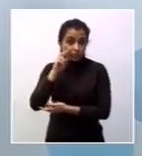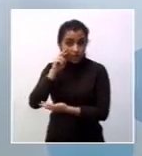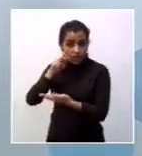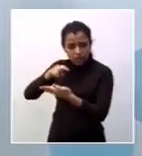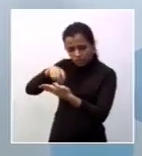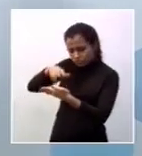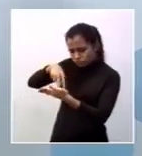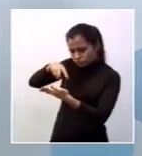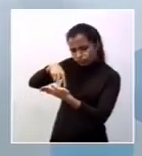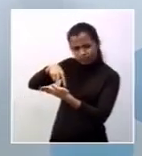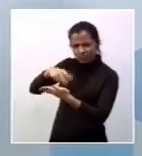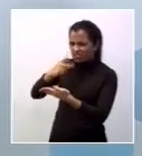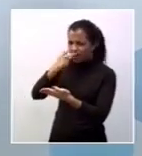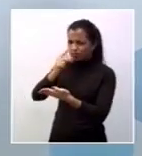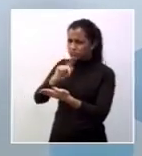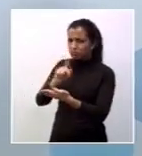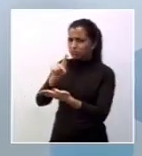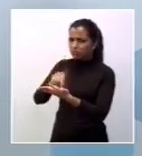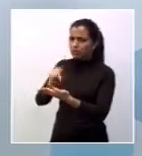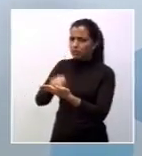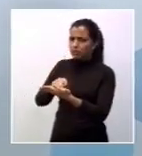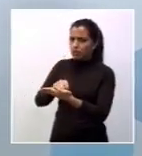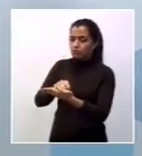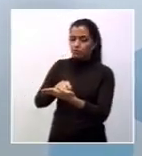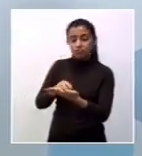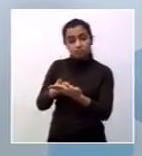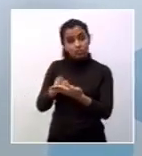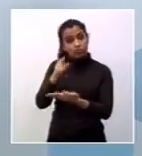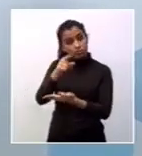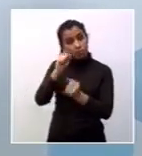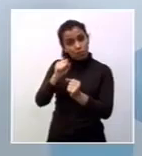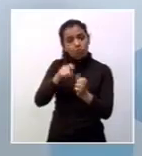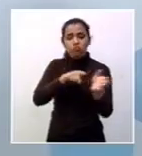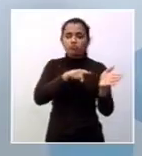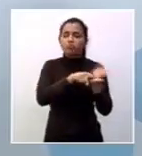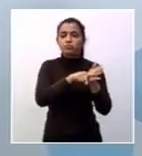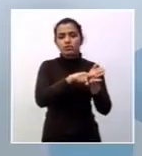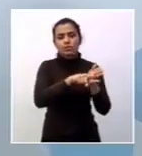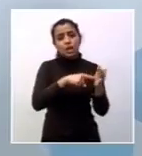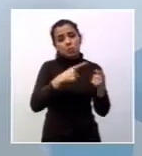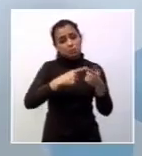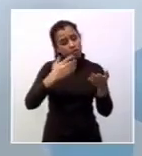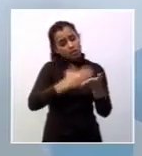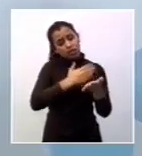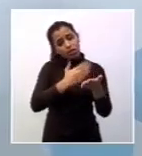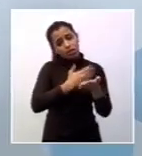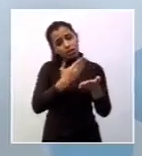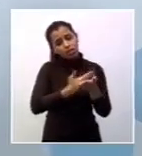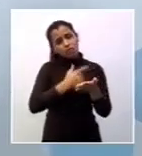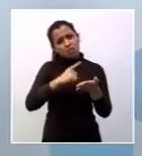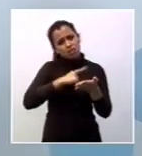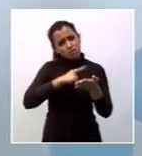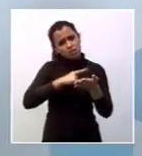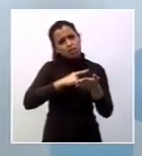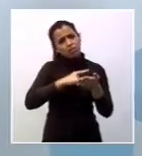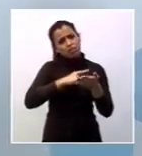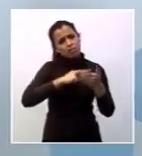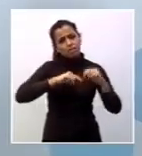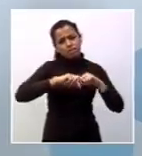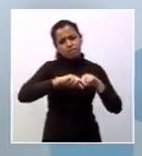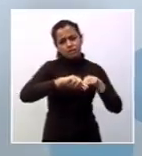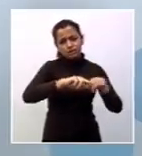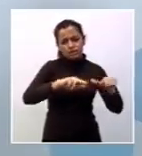isso não está batendo, sempre vá lá e pesquise. Porque livros têm muitas correntes